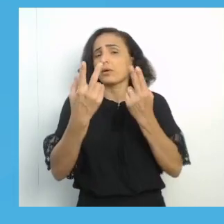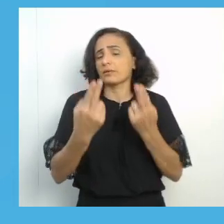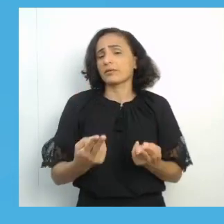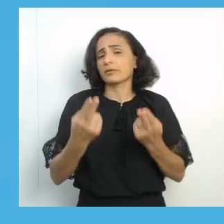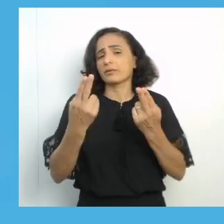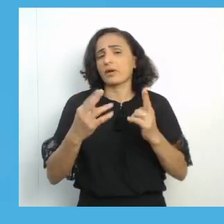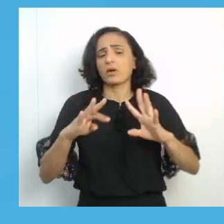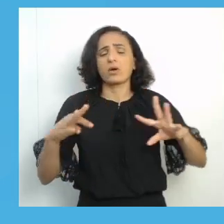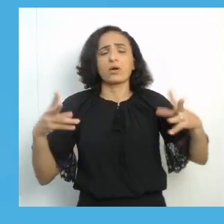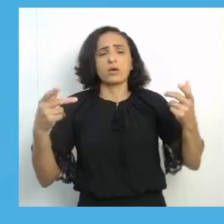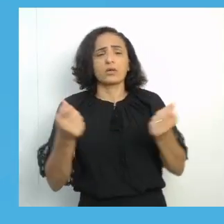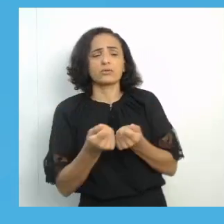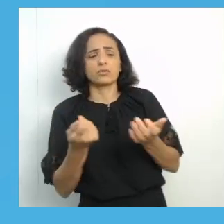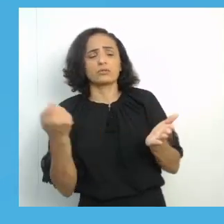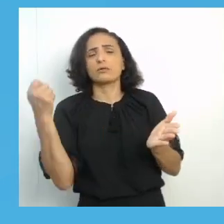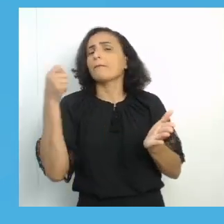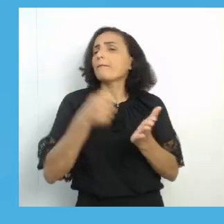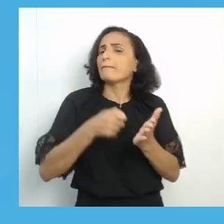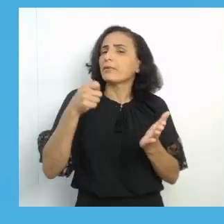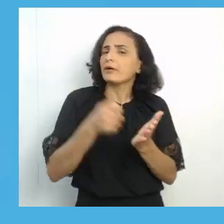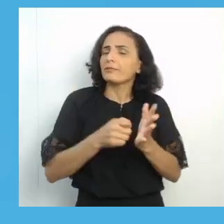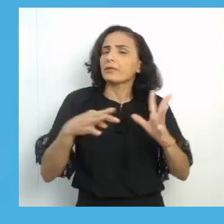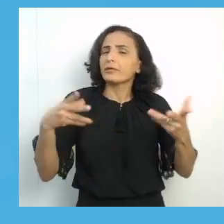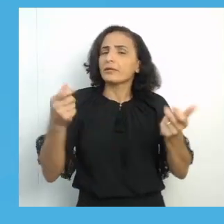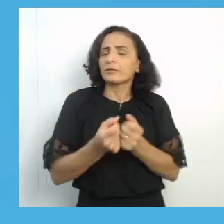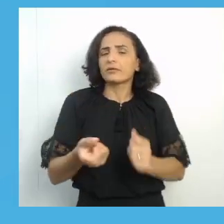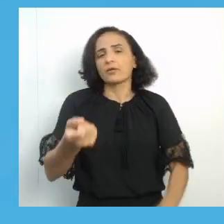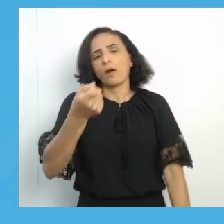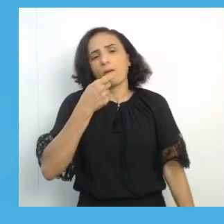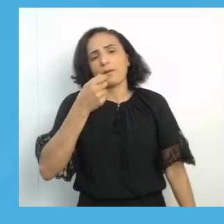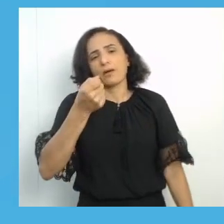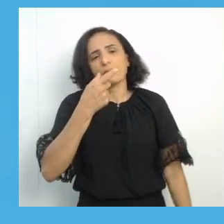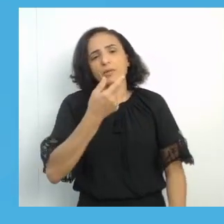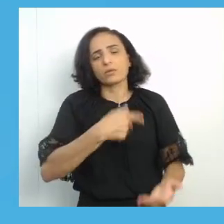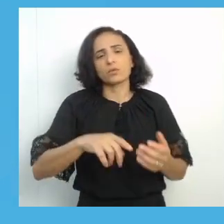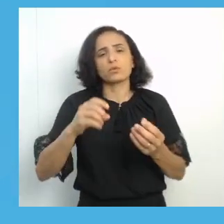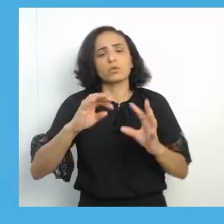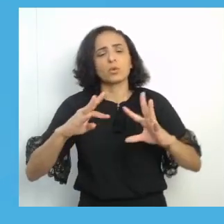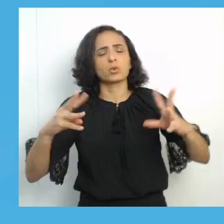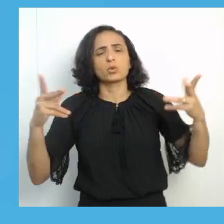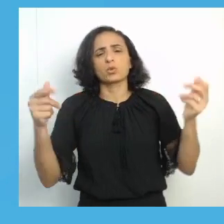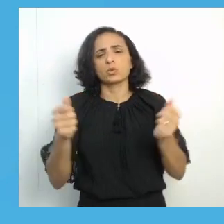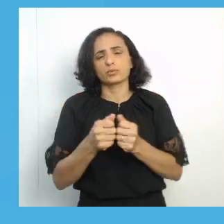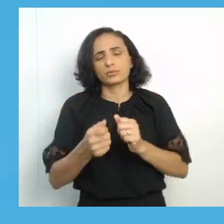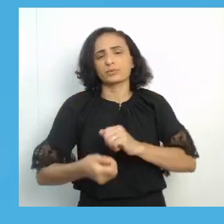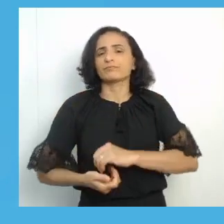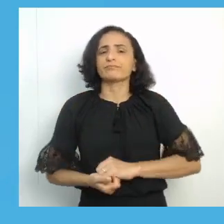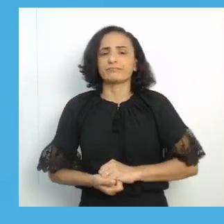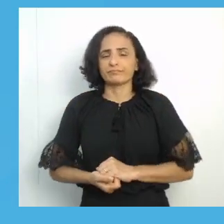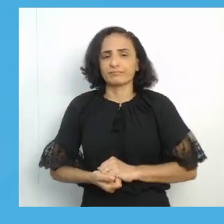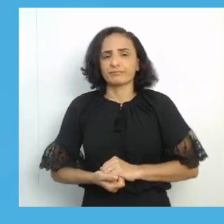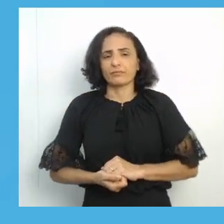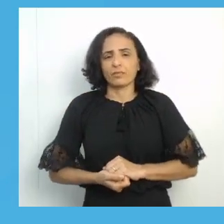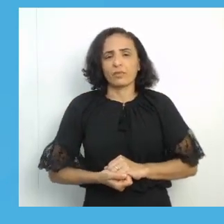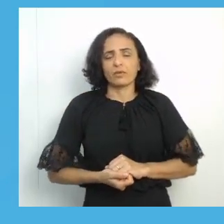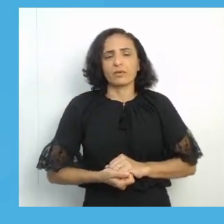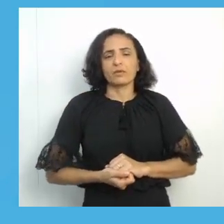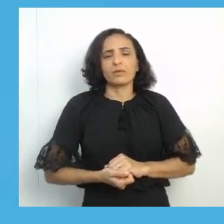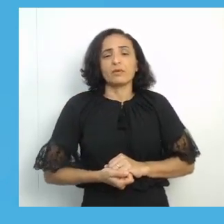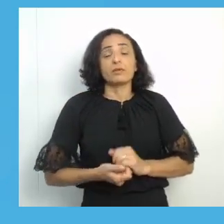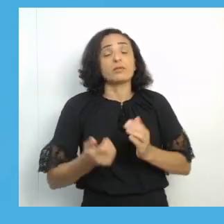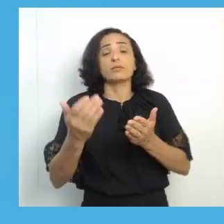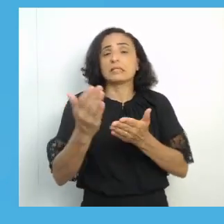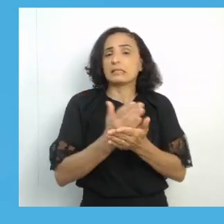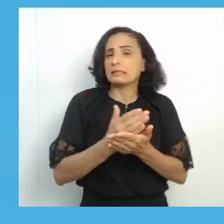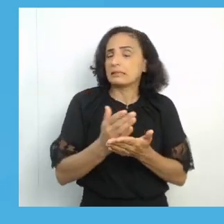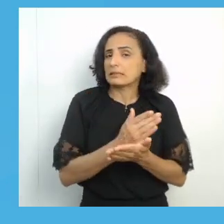são exigidos para os remédios que são genéricos. E aí a gente tem desses